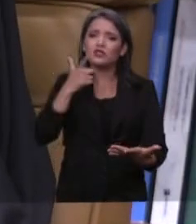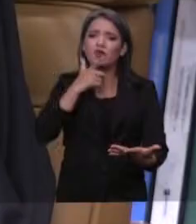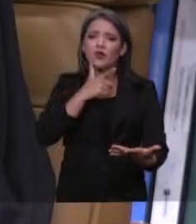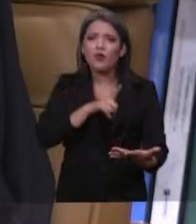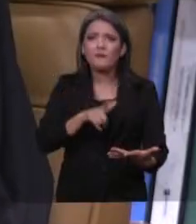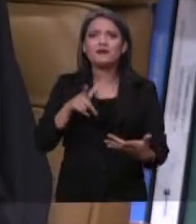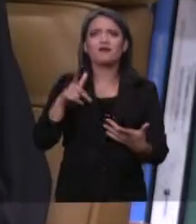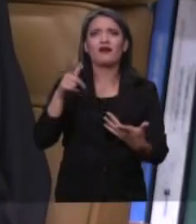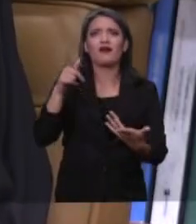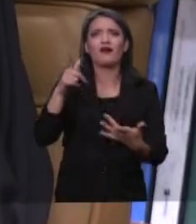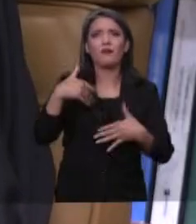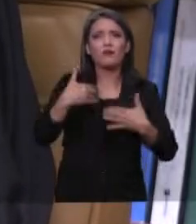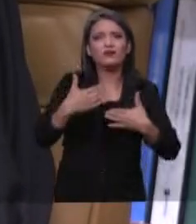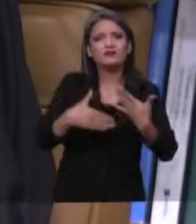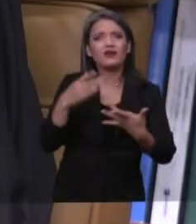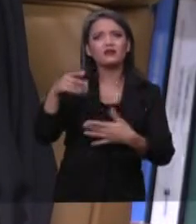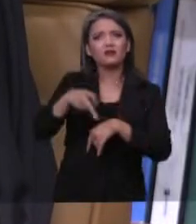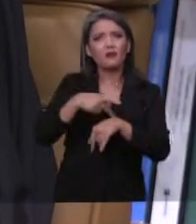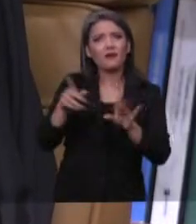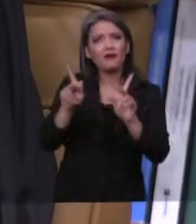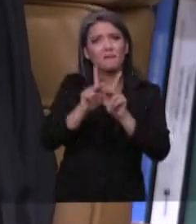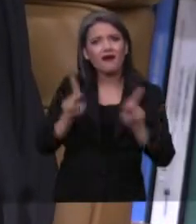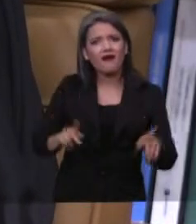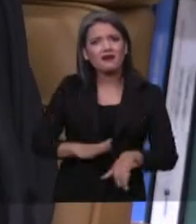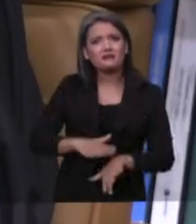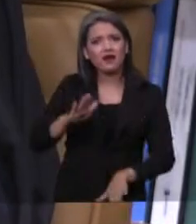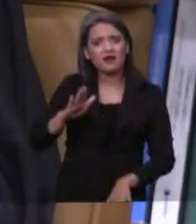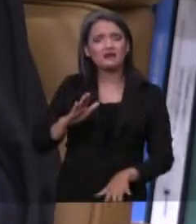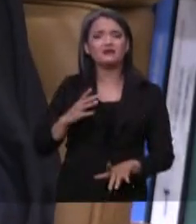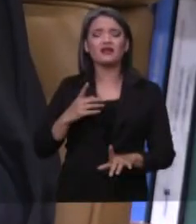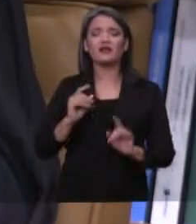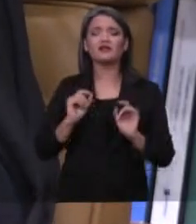do país, tudo isso foi